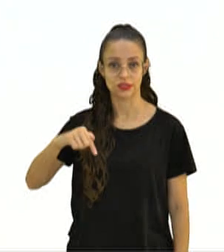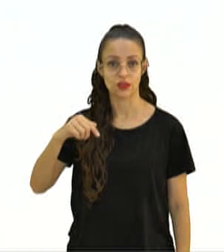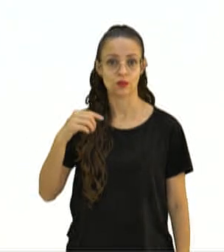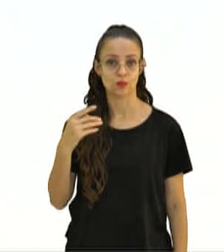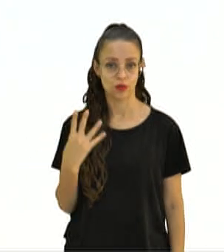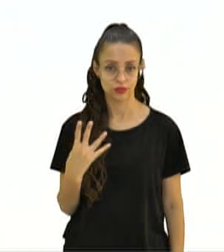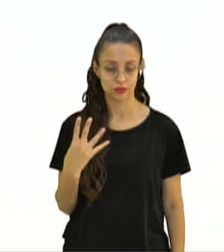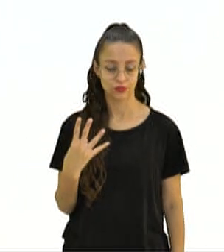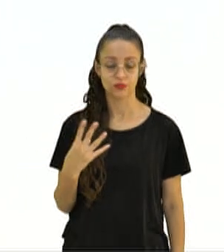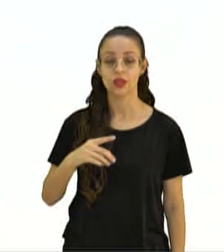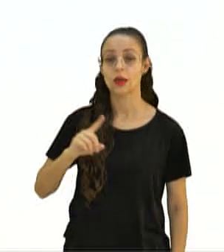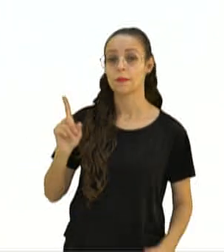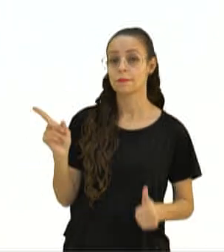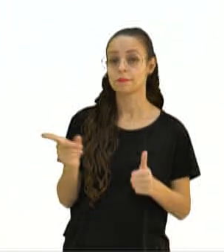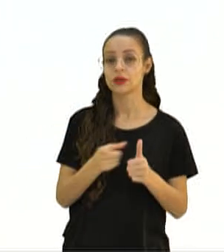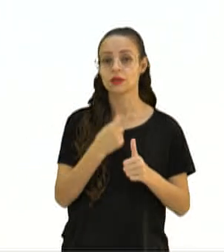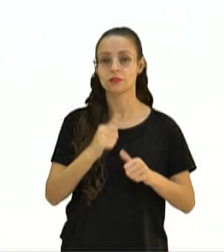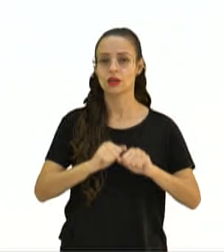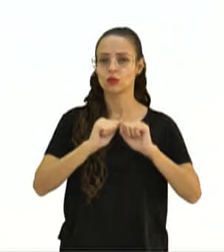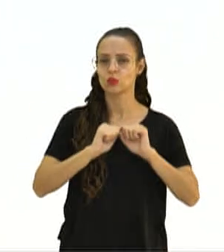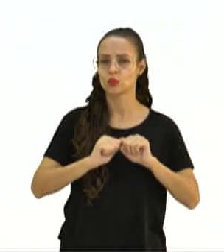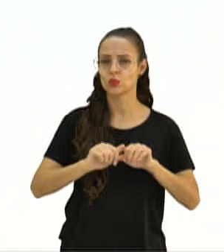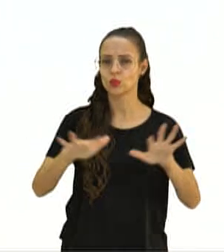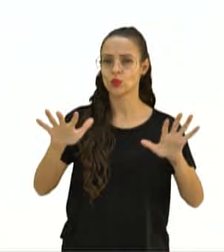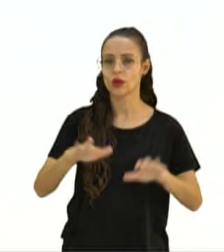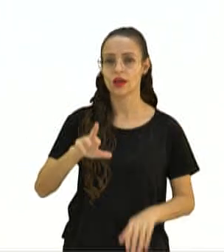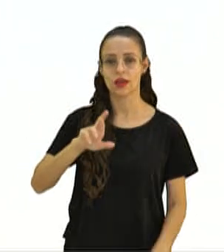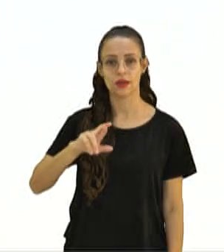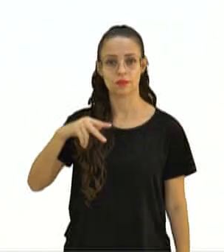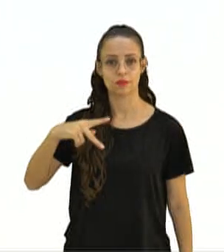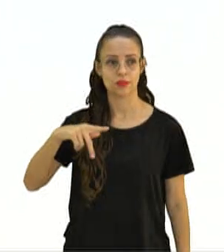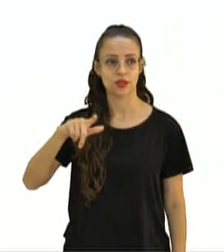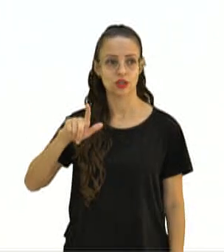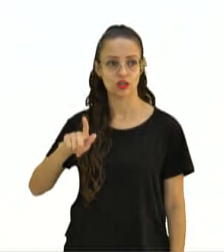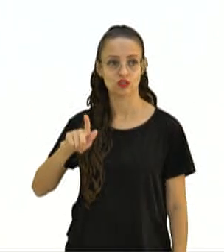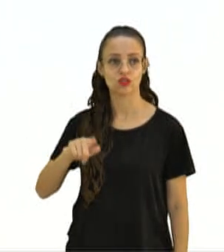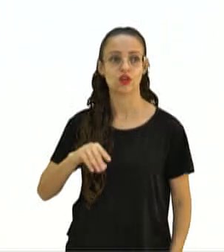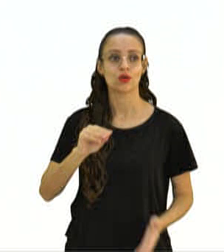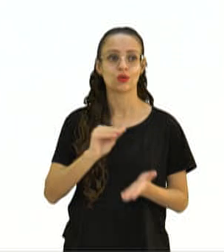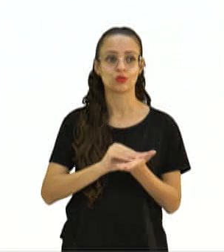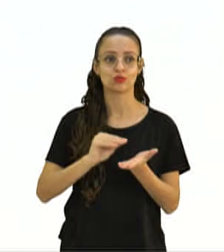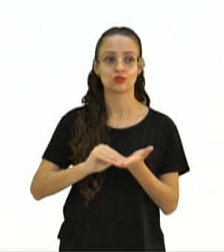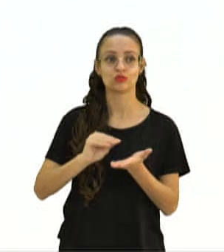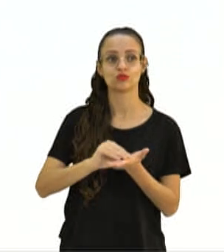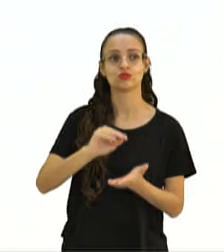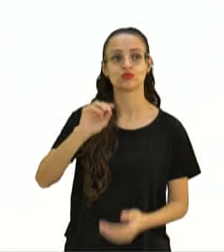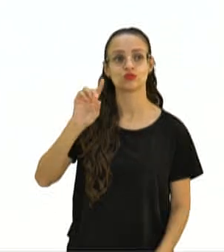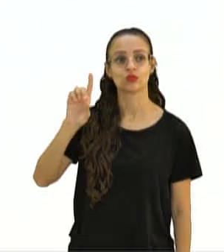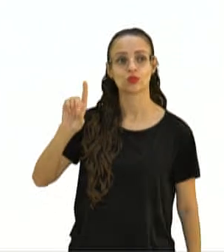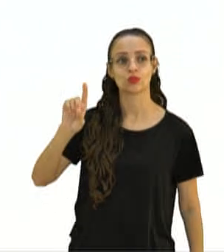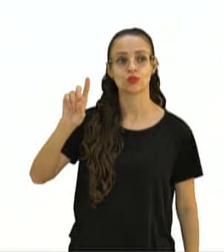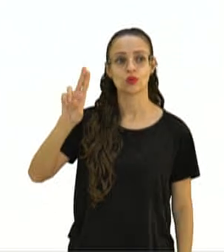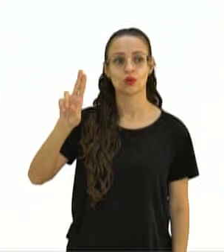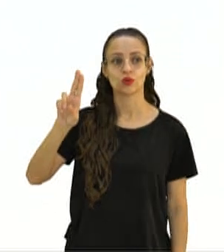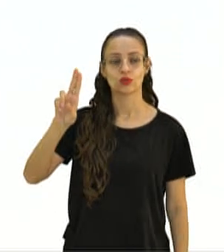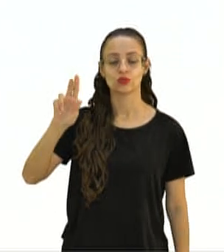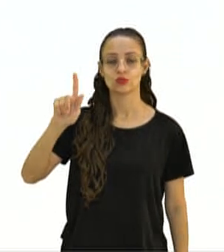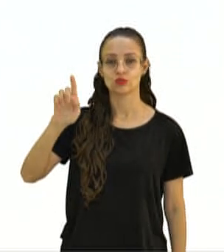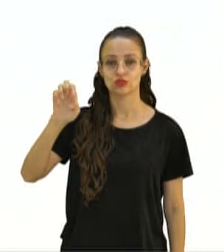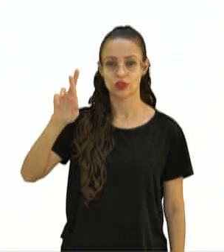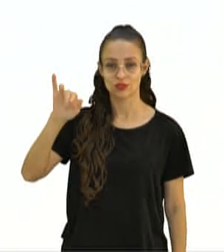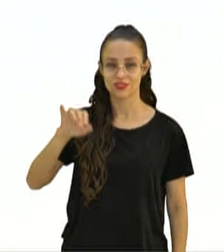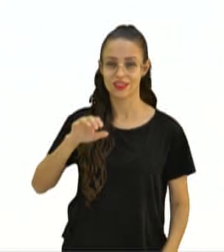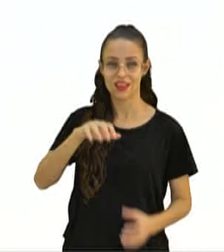1974. O primeiro lançamento do RPG, foi o jogo Dungeons & Dragons, Masmorras e Dragões, criado